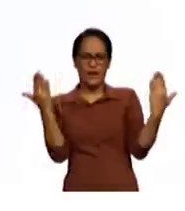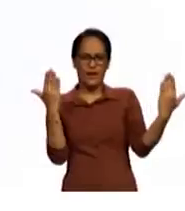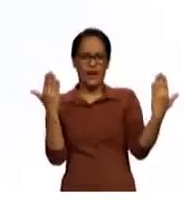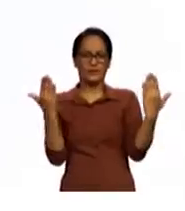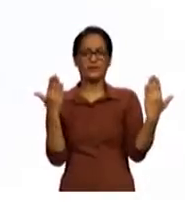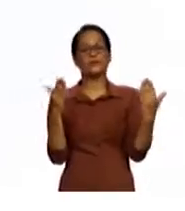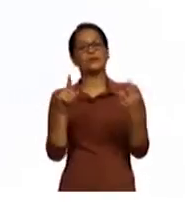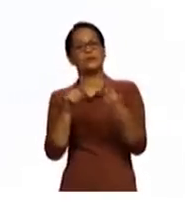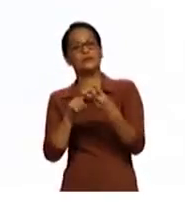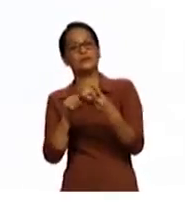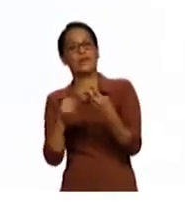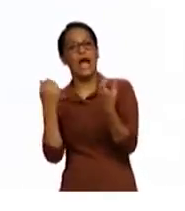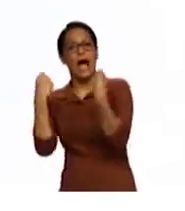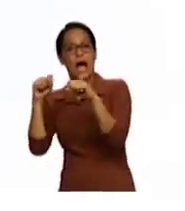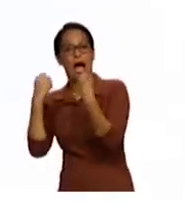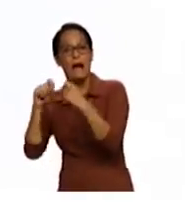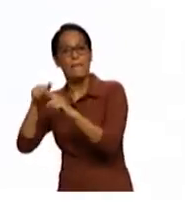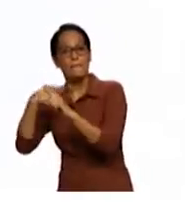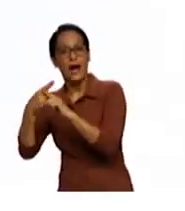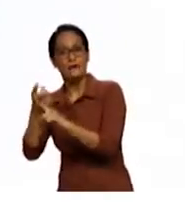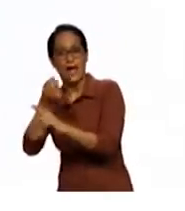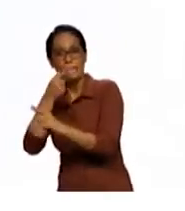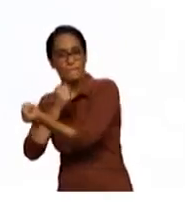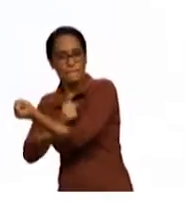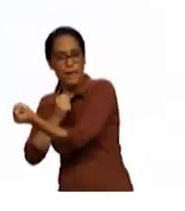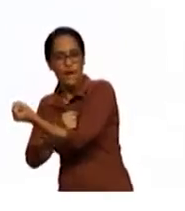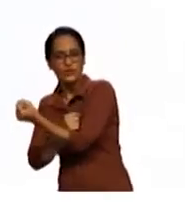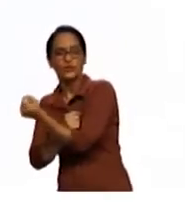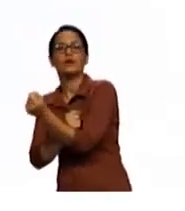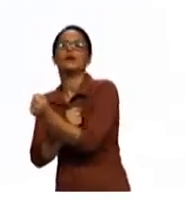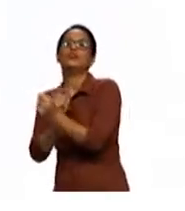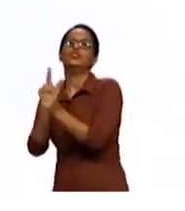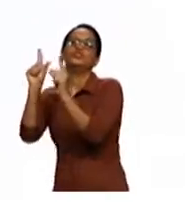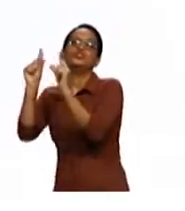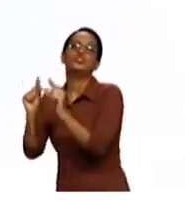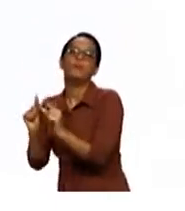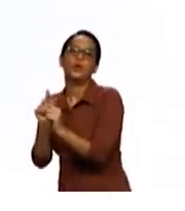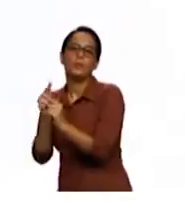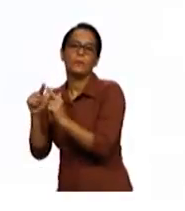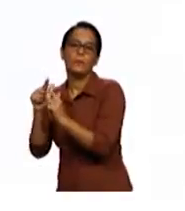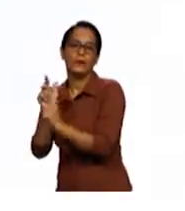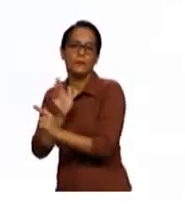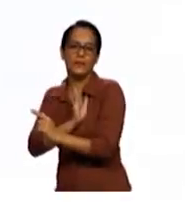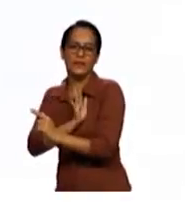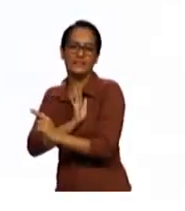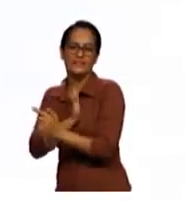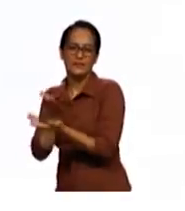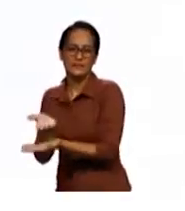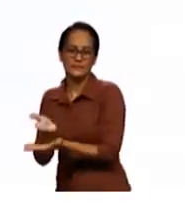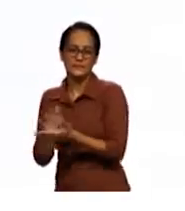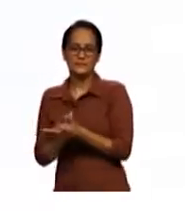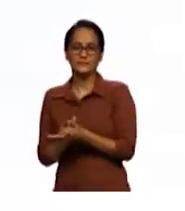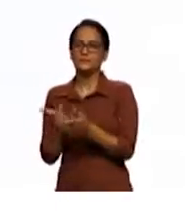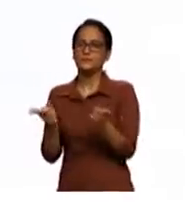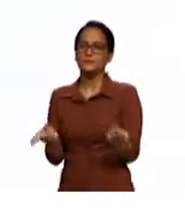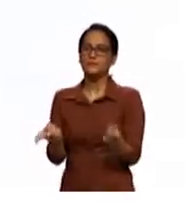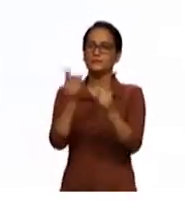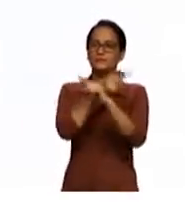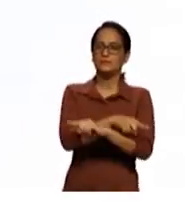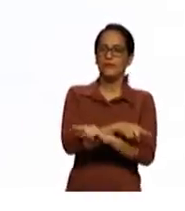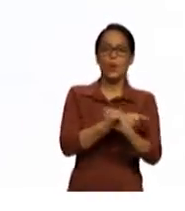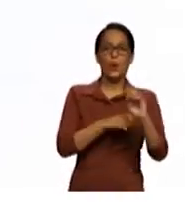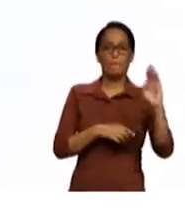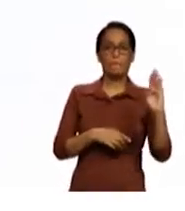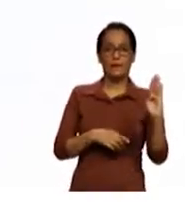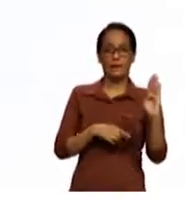com anabolizante, ela sobe um pouco, mas é menor. Olha o gráfico B, inverte.